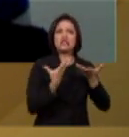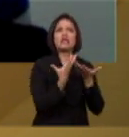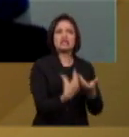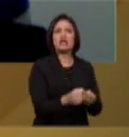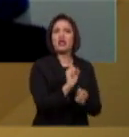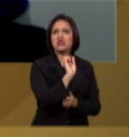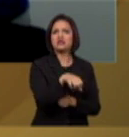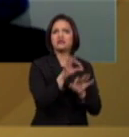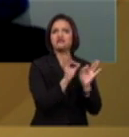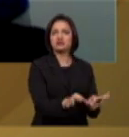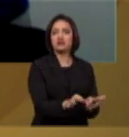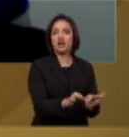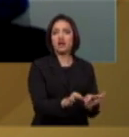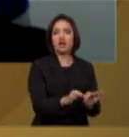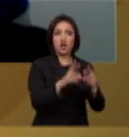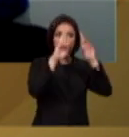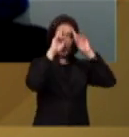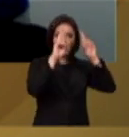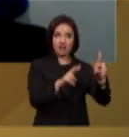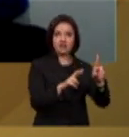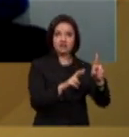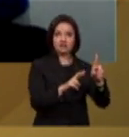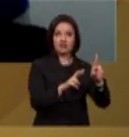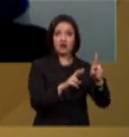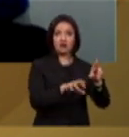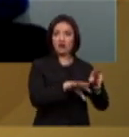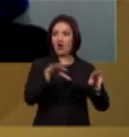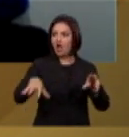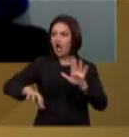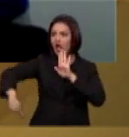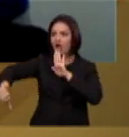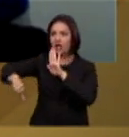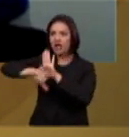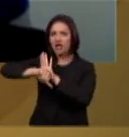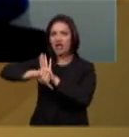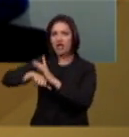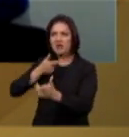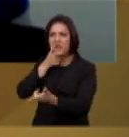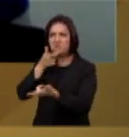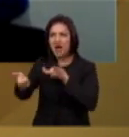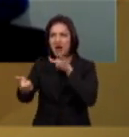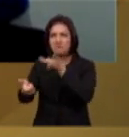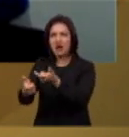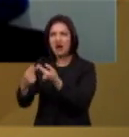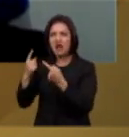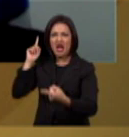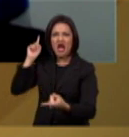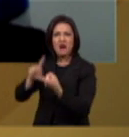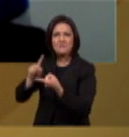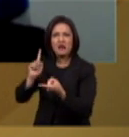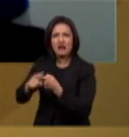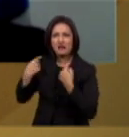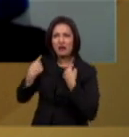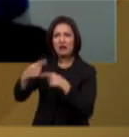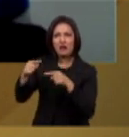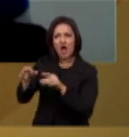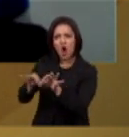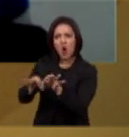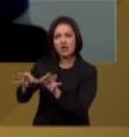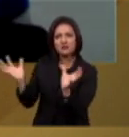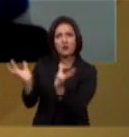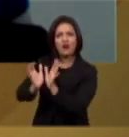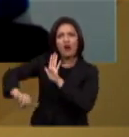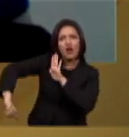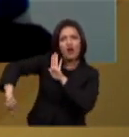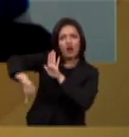tolerância e respeito, crimes de calúnia, injúria e difamação, ameaça, organização criminosa e